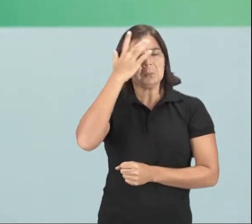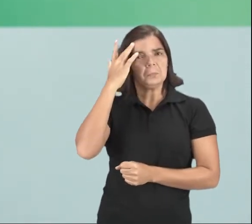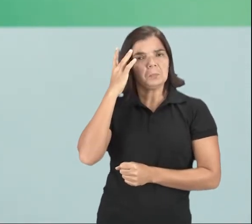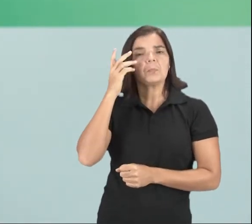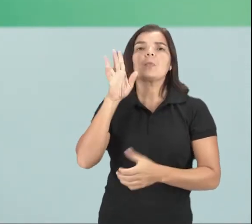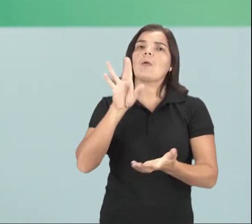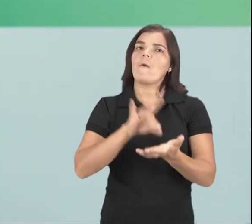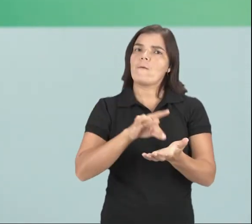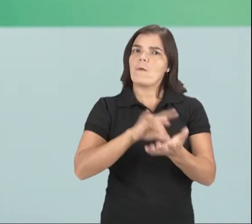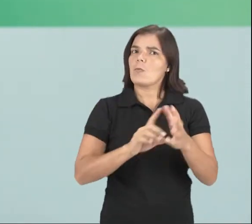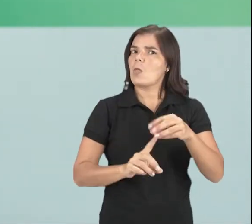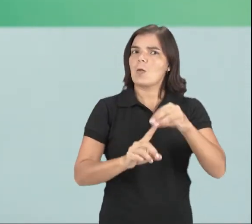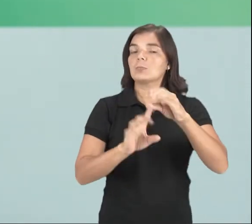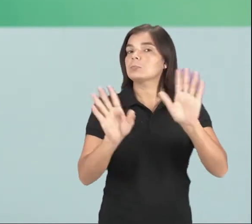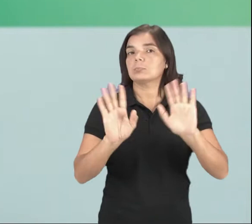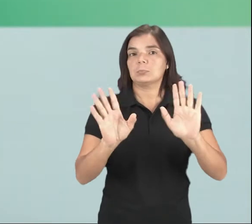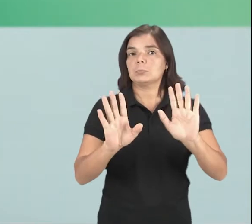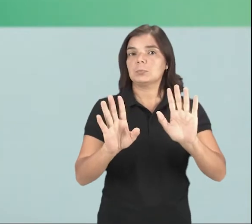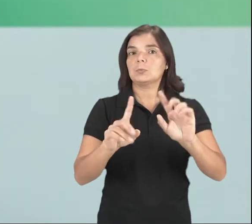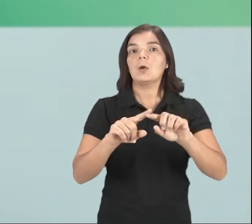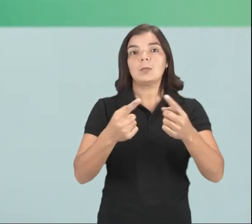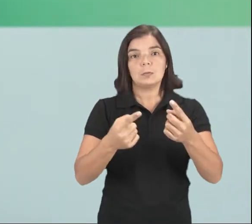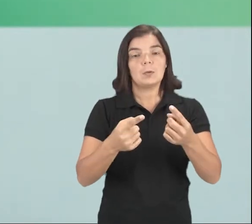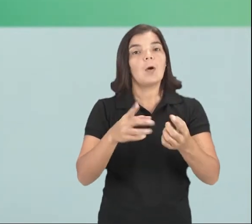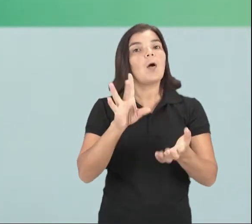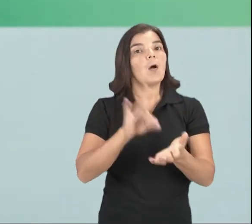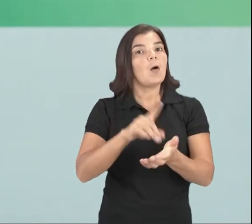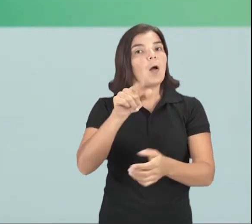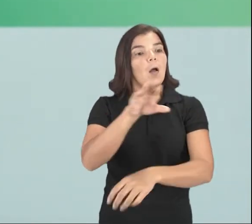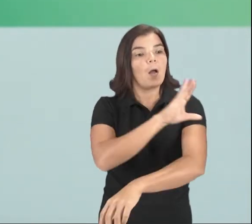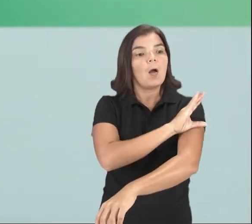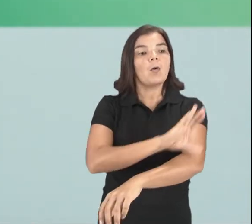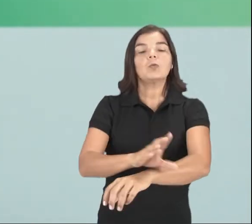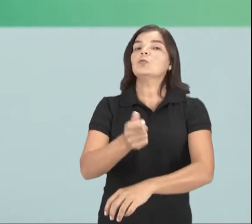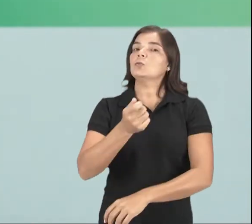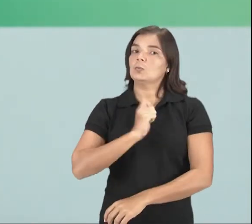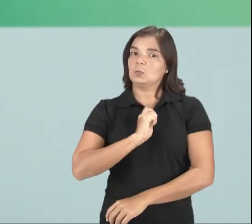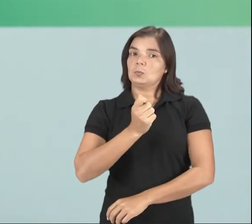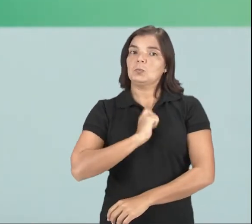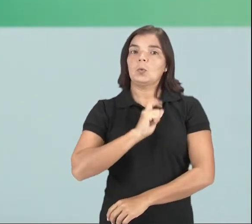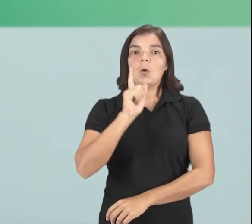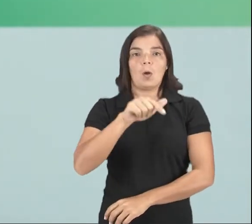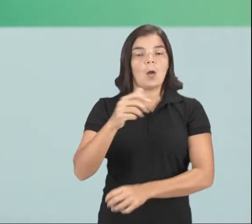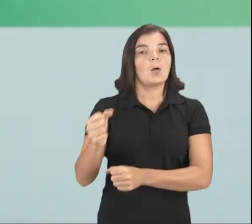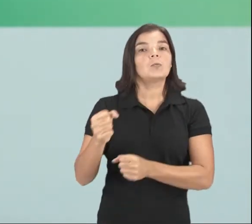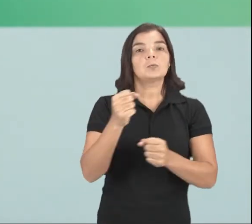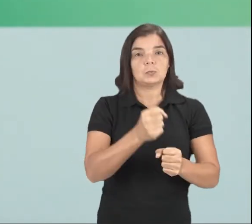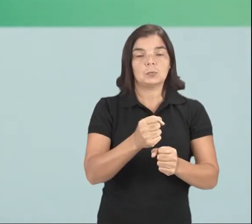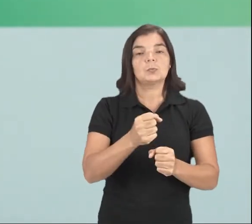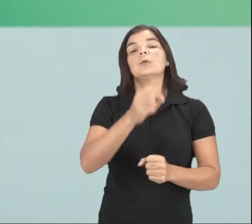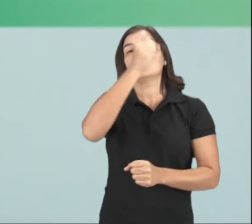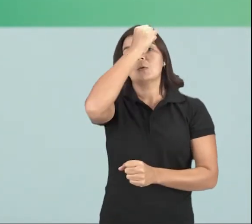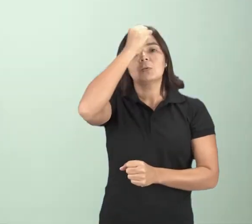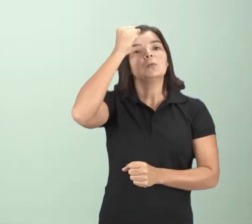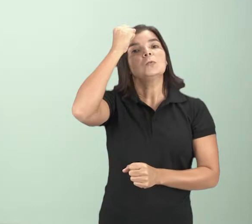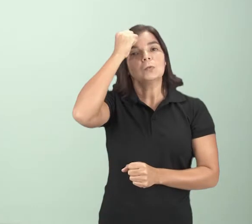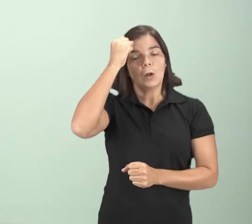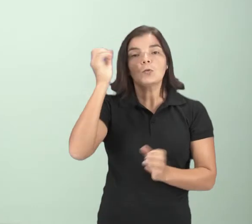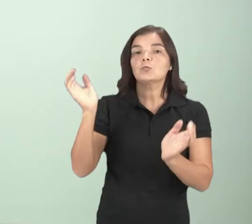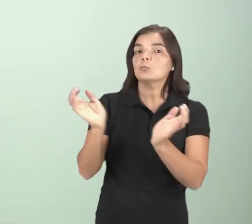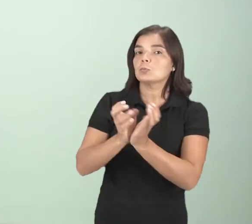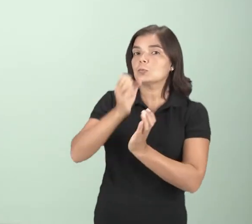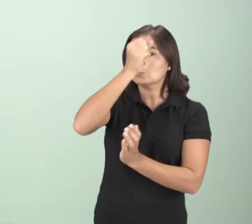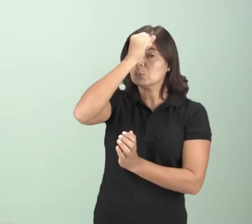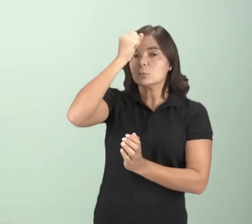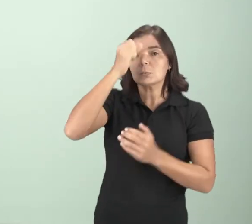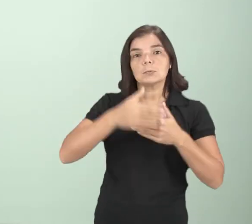que a verdade é uma só. Não, a verdade da antropologia é a cultura, a verdade da política é o poder, a verdade da sociologia são os grupos sociais